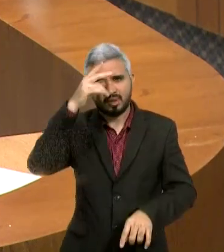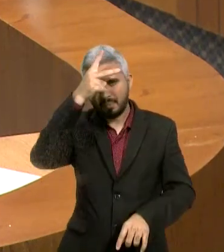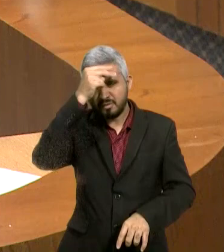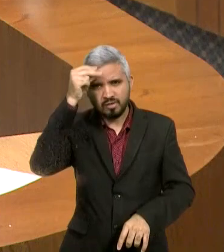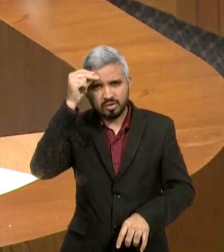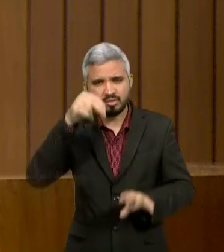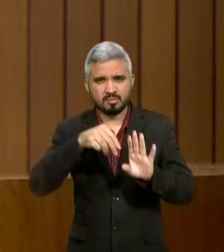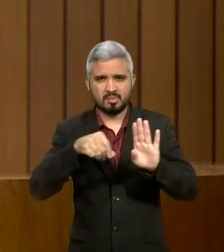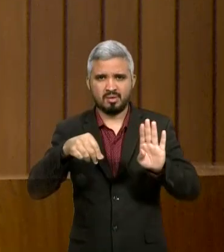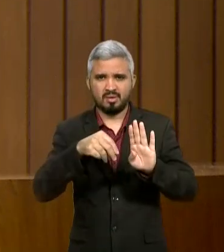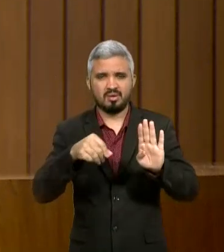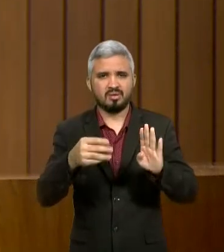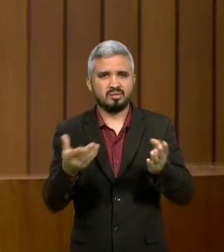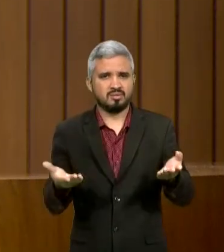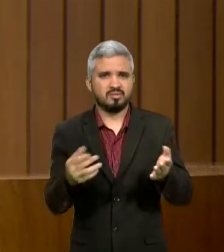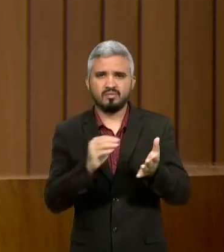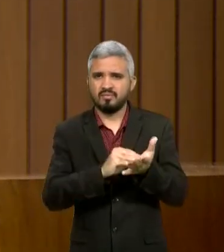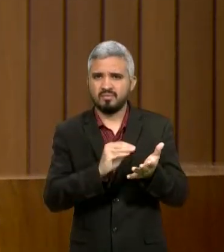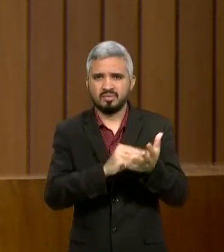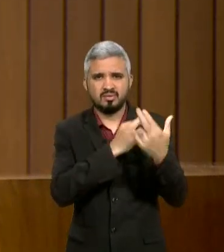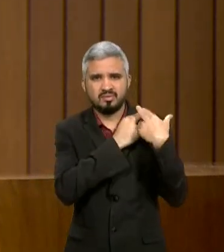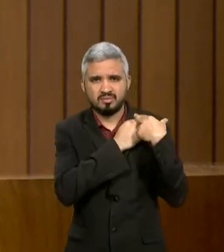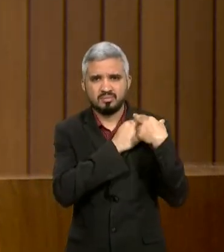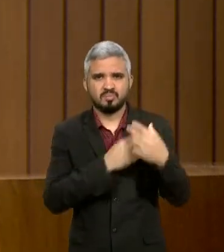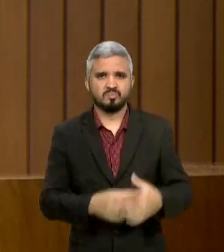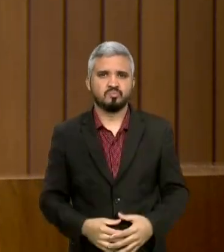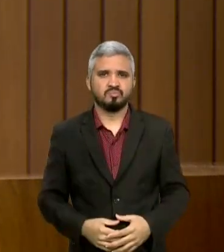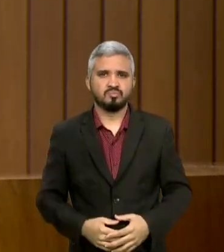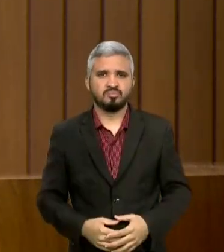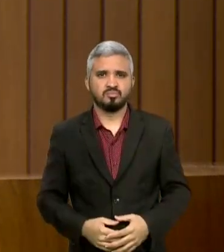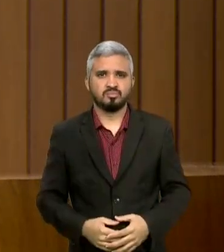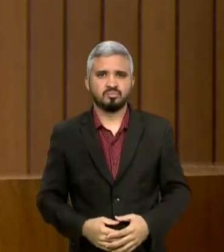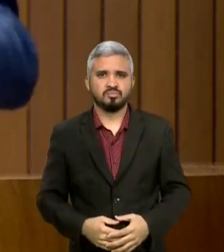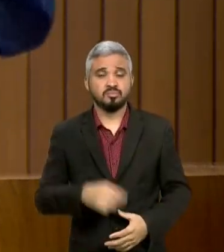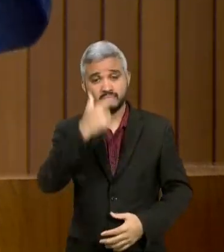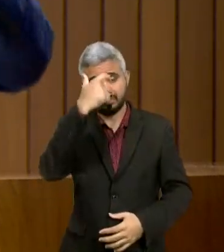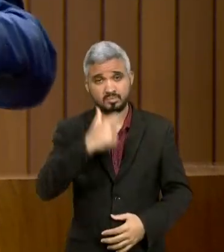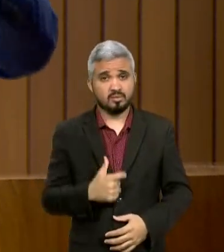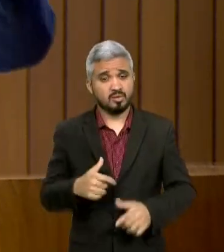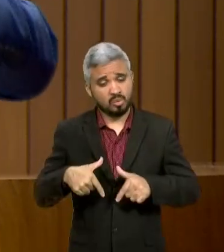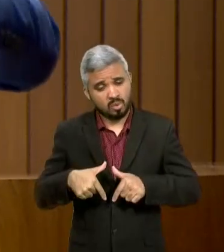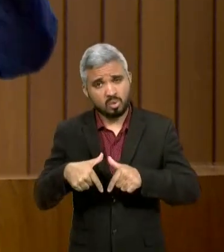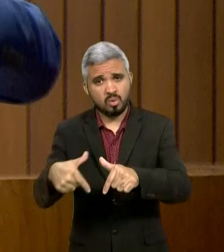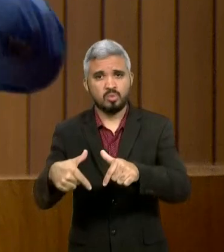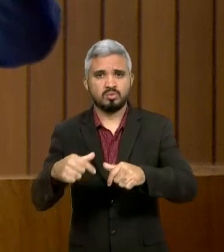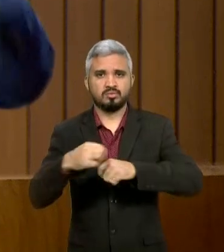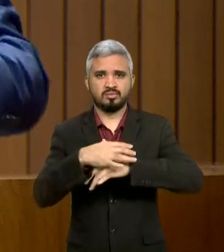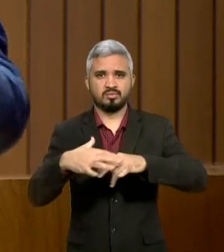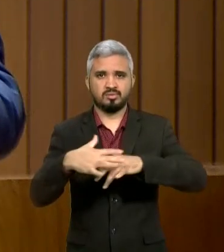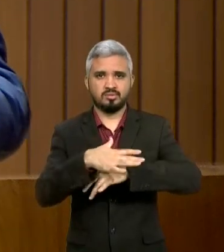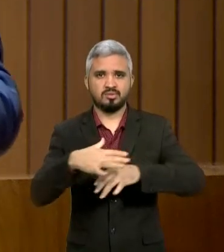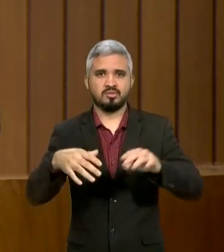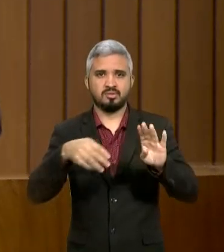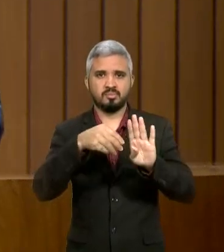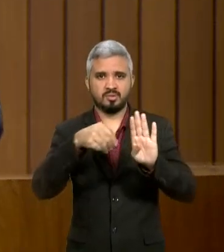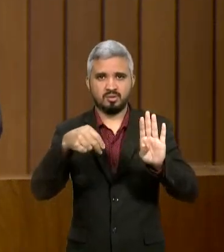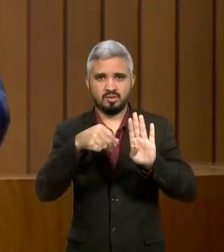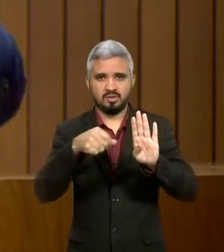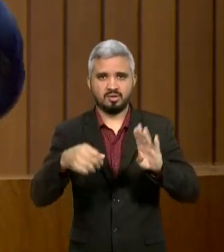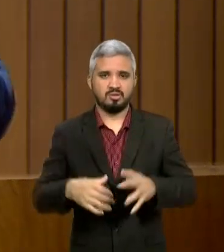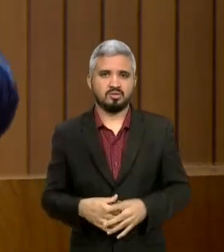Barreirinhas. Nós temos uma luta travada na cidade de Barreirinhas. Nós não somos contra o